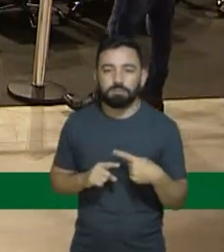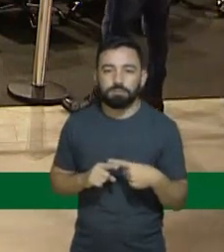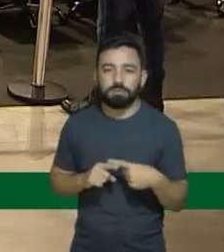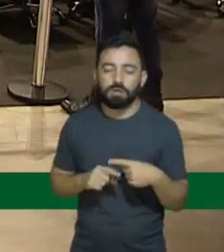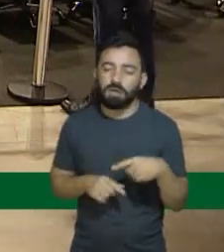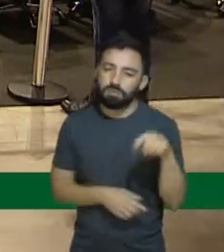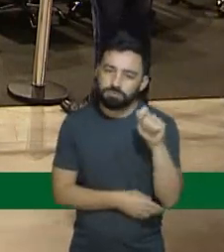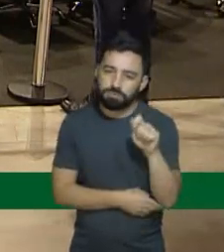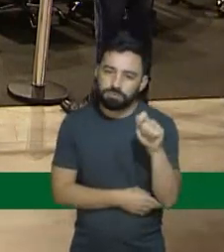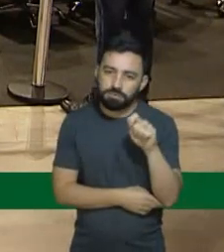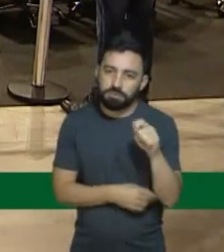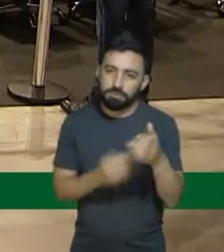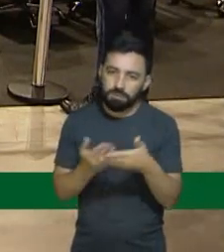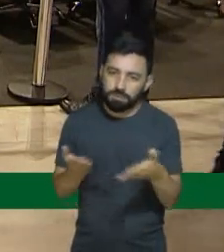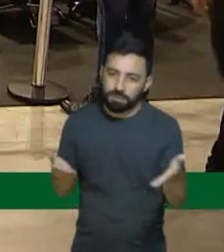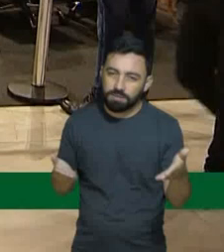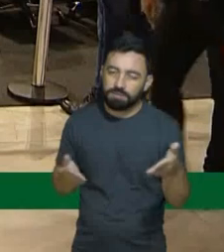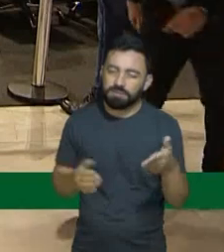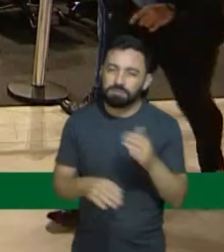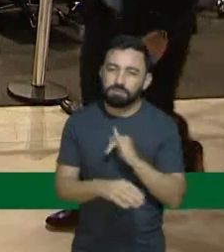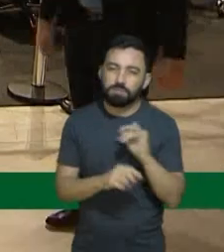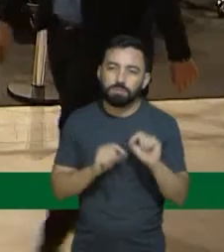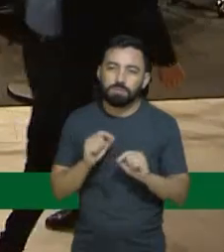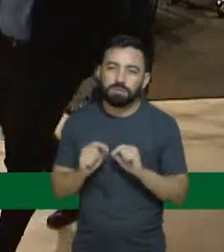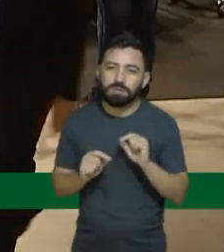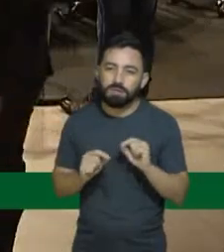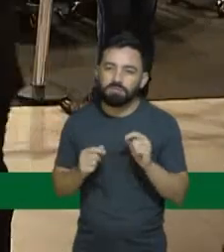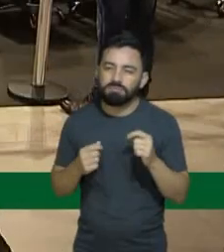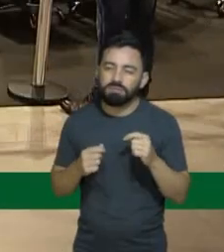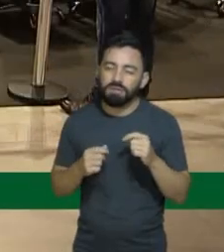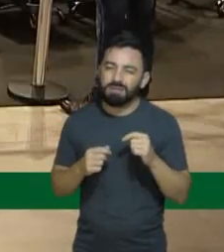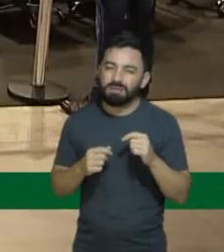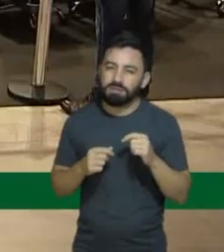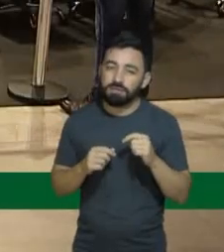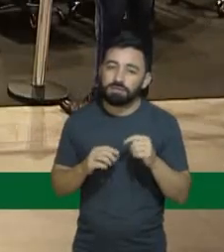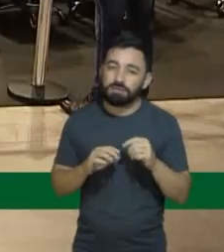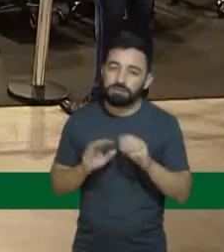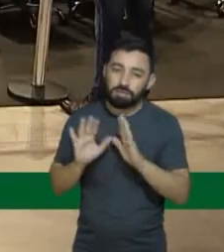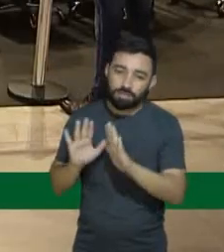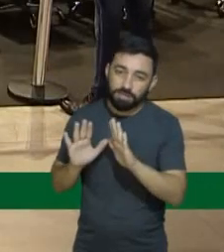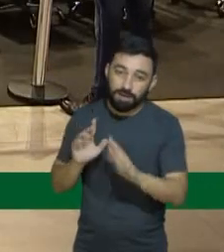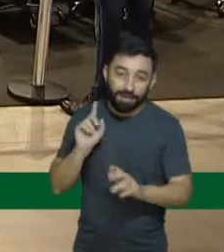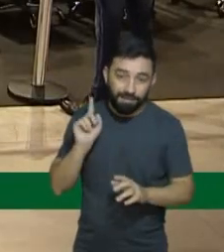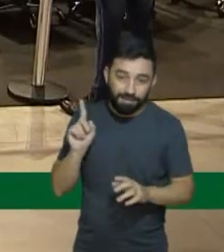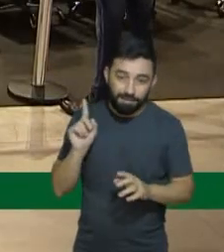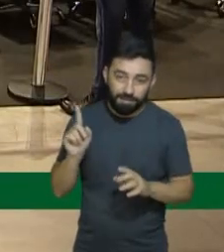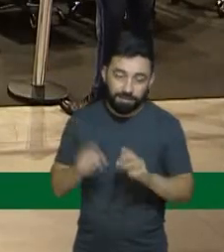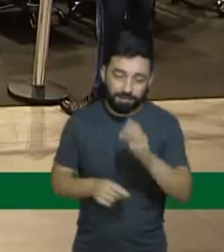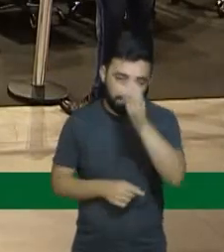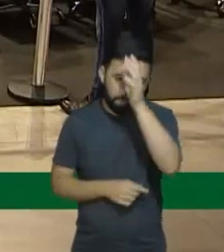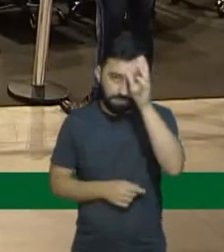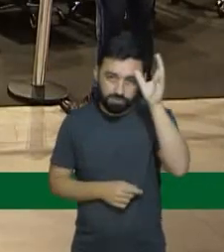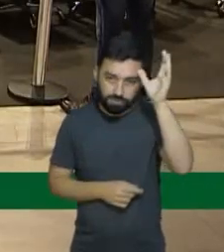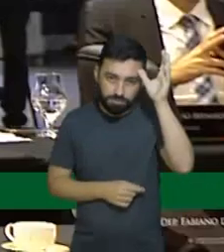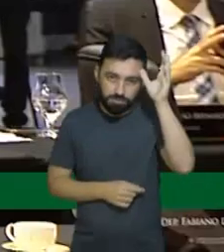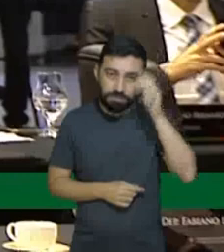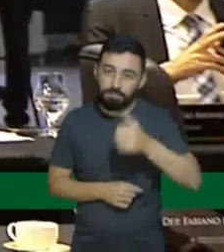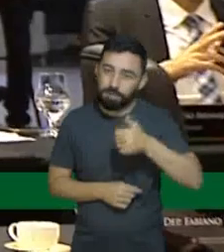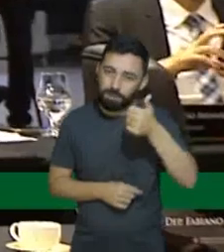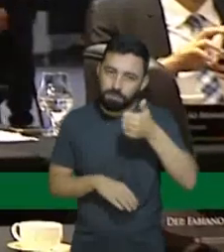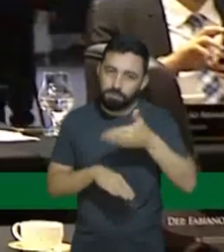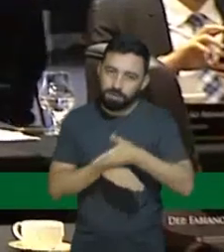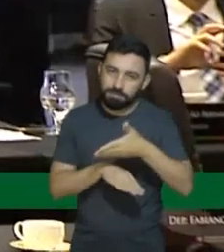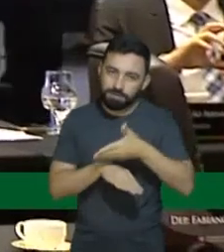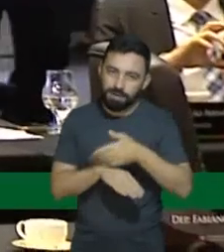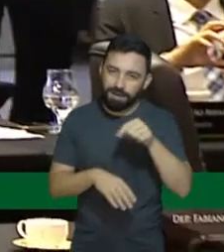associações lá em Imbituba para que a gente deixasse esse projeto para aprovar lá na sessão Itinerante de cruma que daí eles poderiam participar e aqui